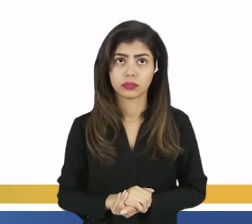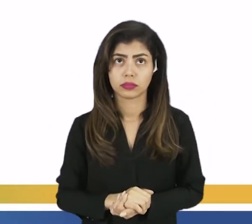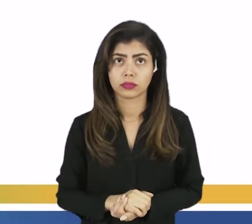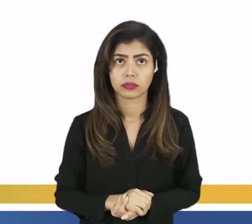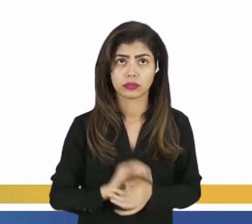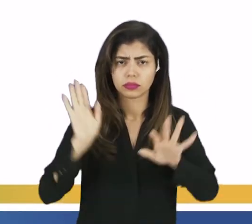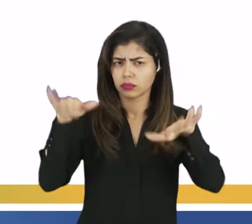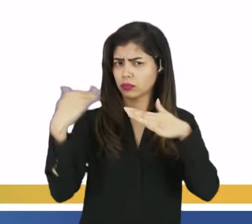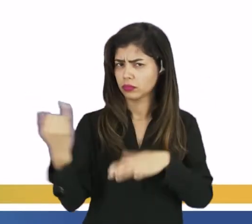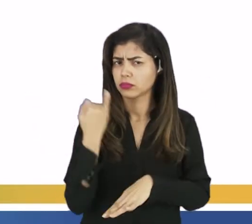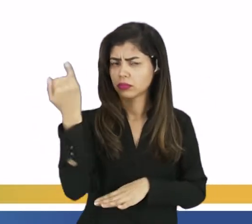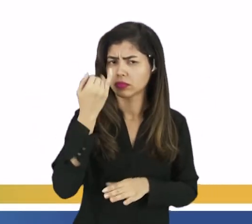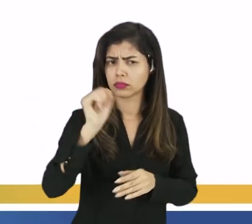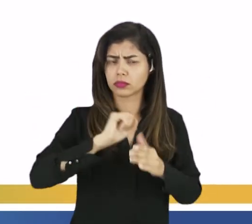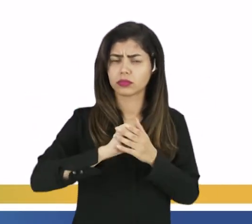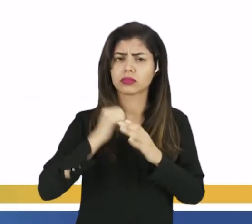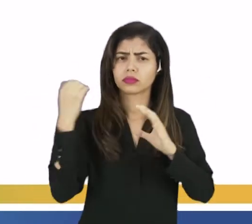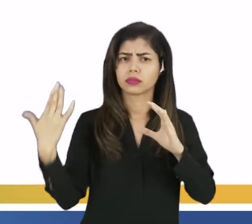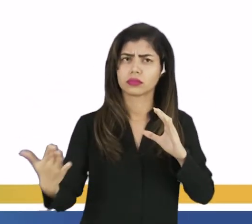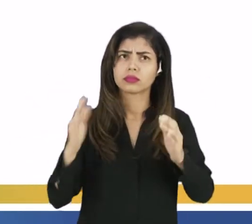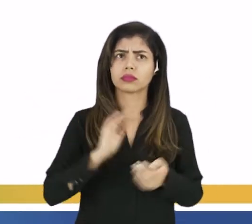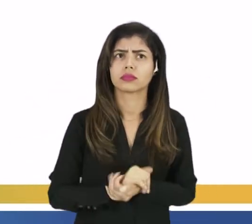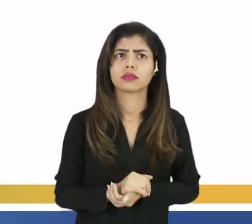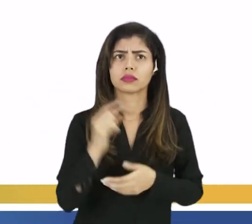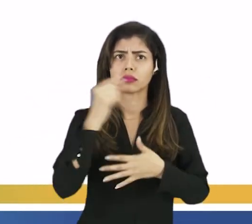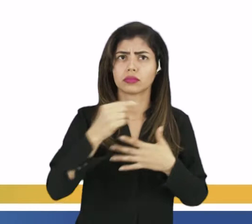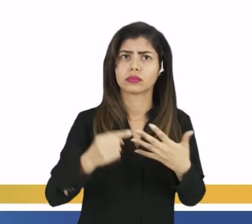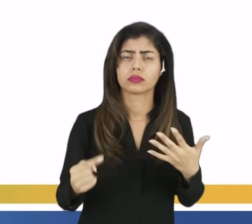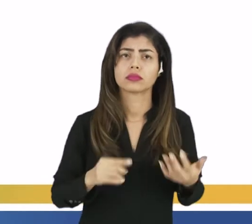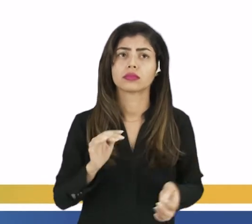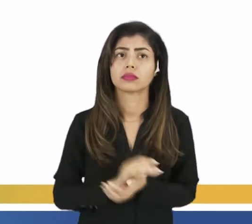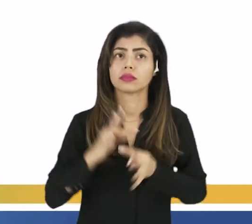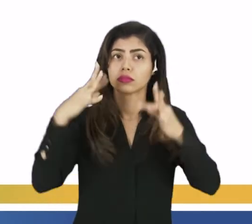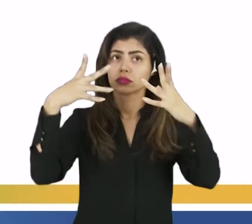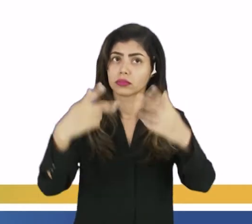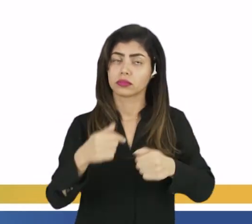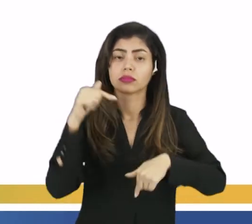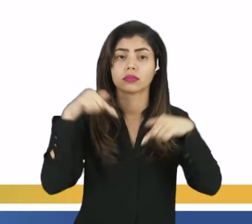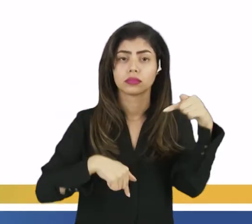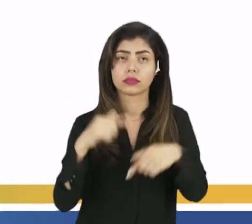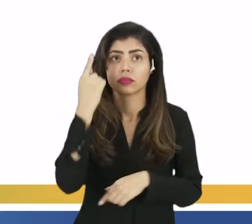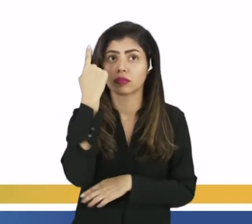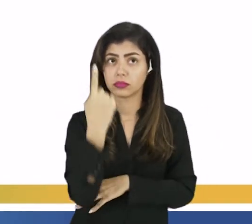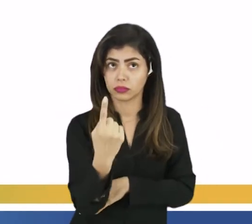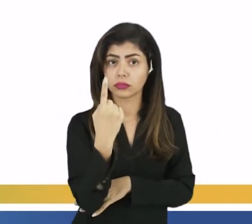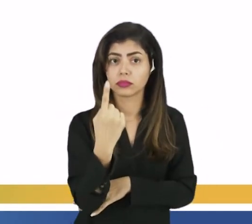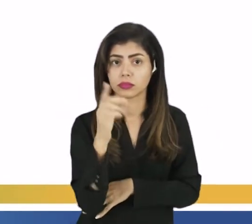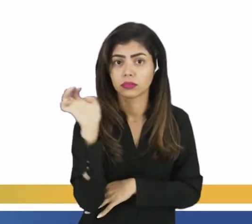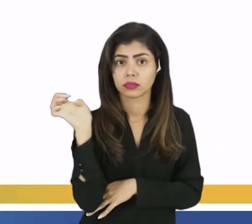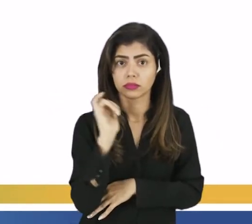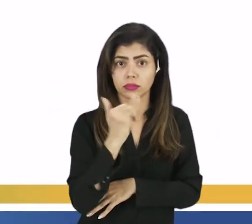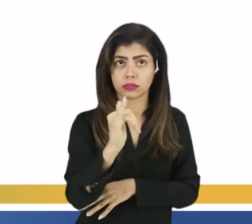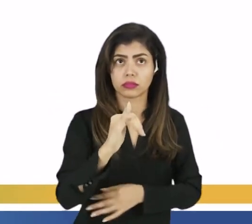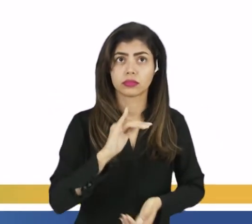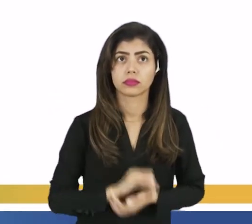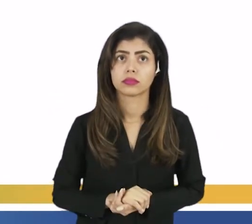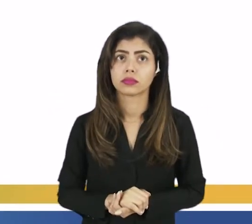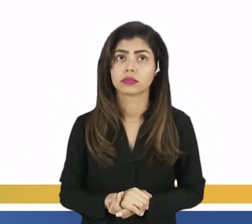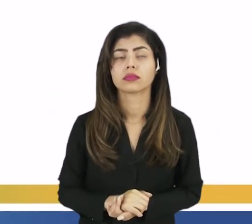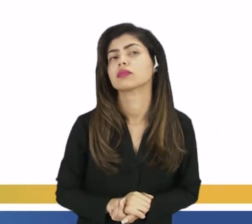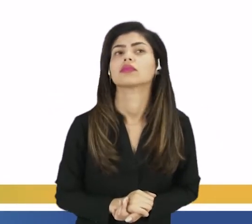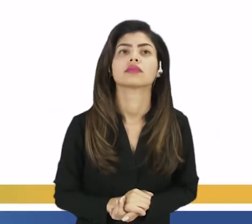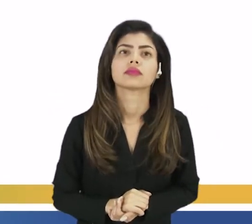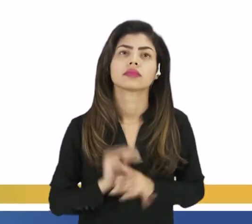grupo um qual é a principal característica desses elementos químicos todos eles têm um elétron na camada